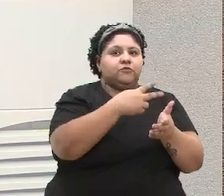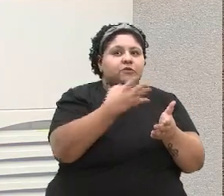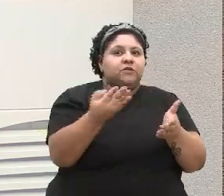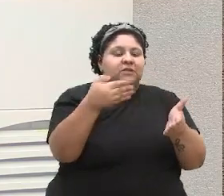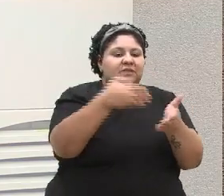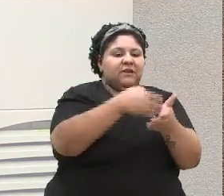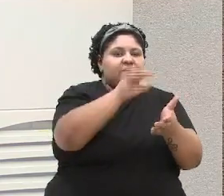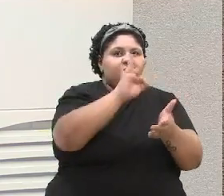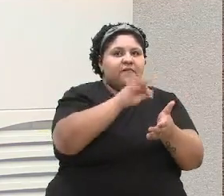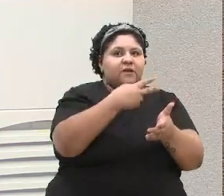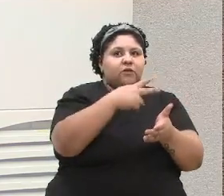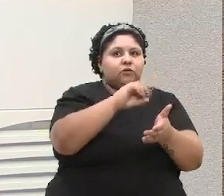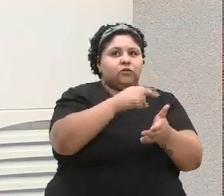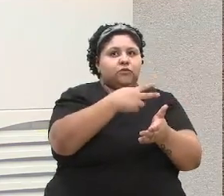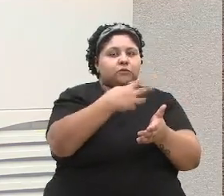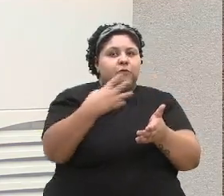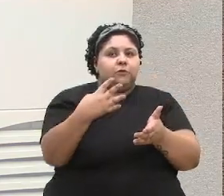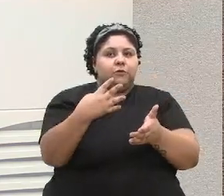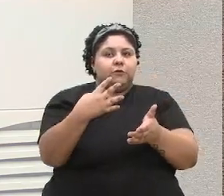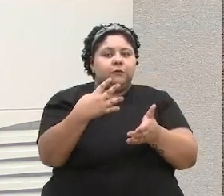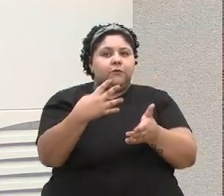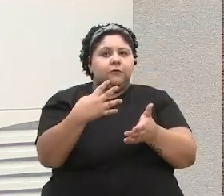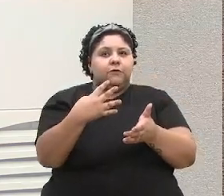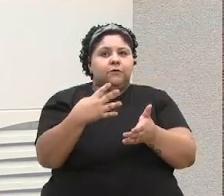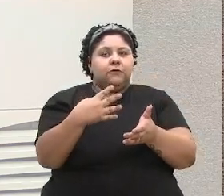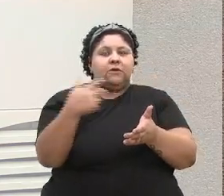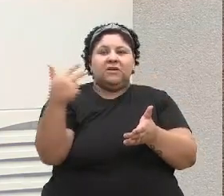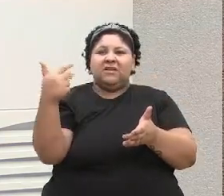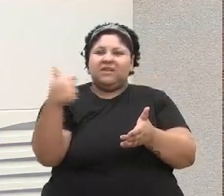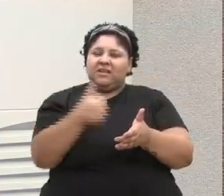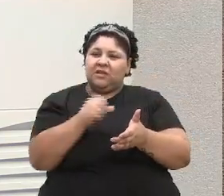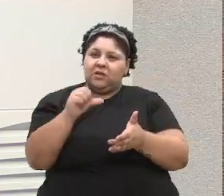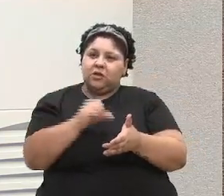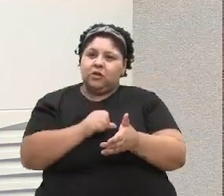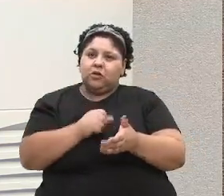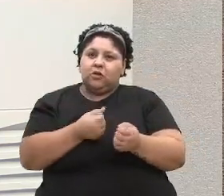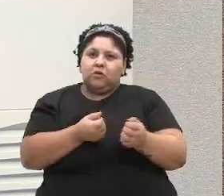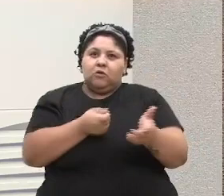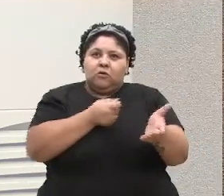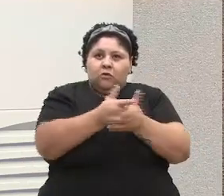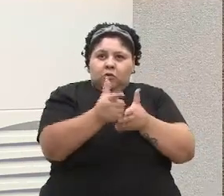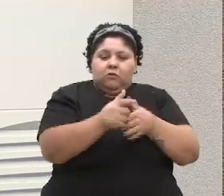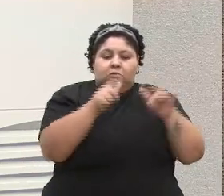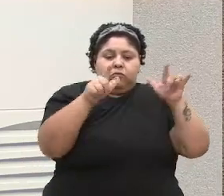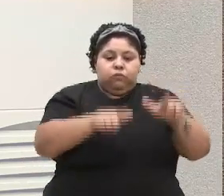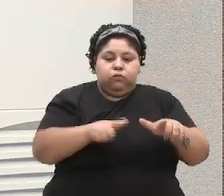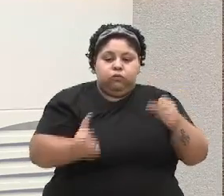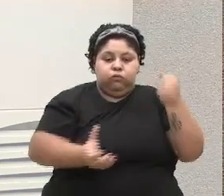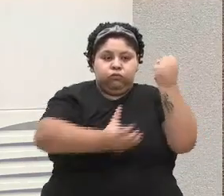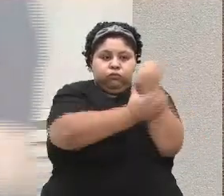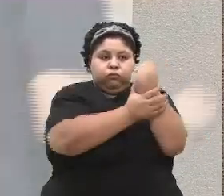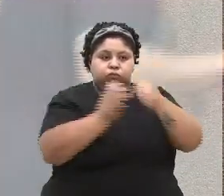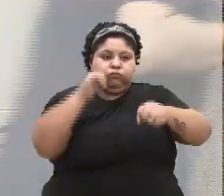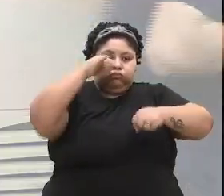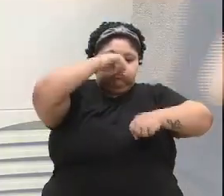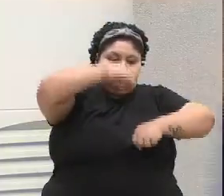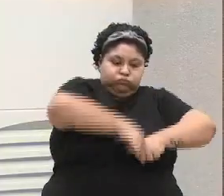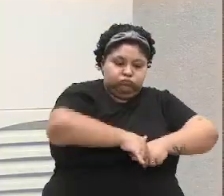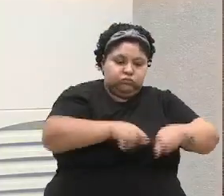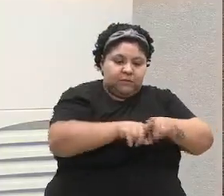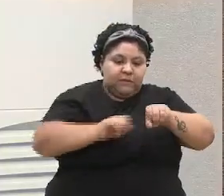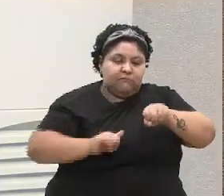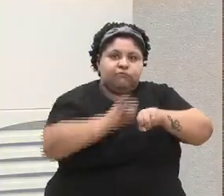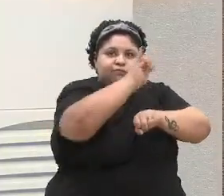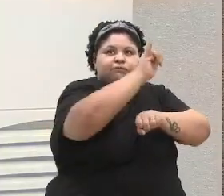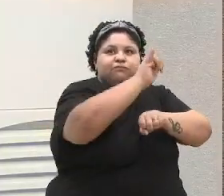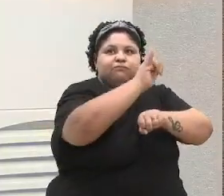aeroporto? 9. Houve a compra de algum equipamento com o objetivo de aumentar a segurança no pouso e na decolagem das aeronaves